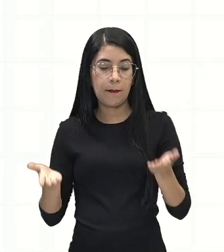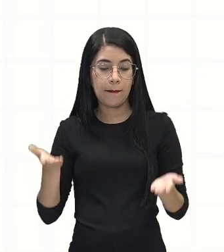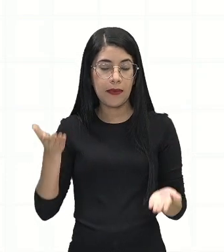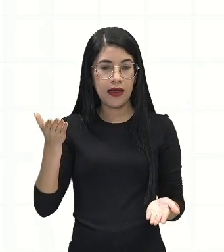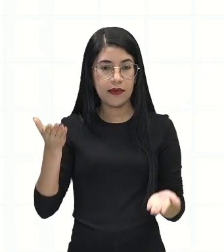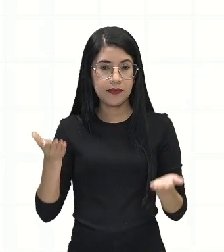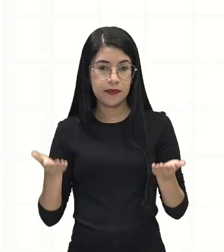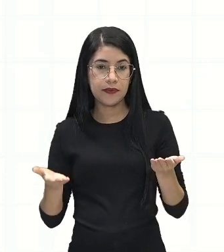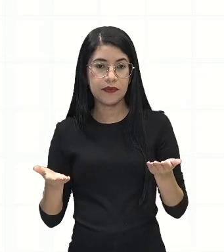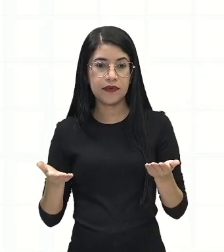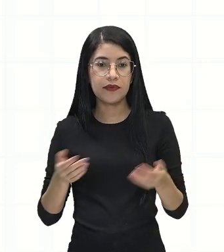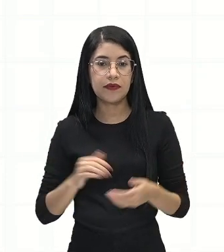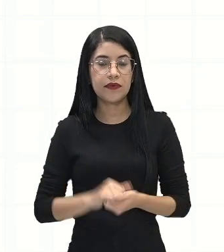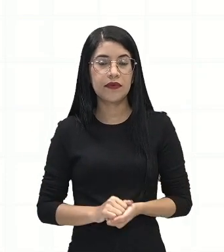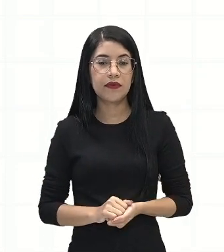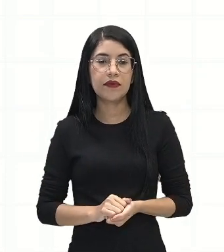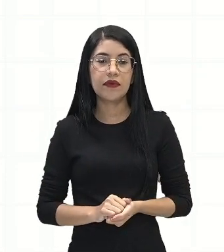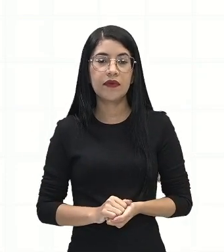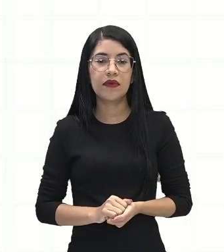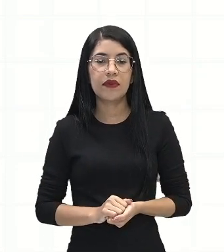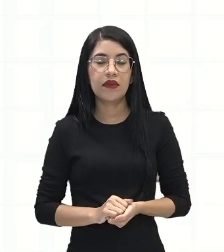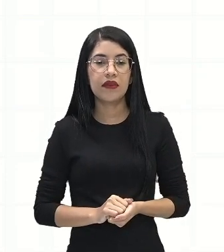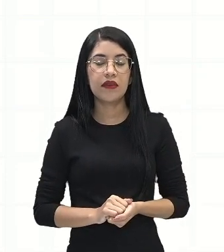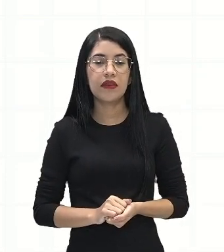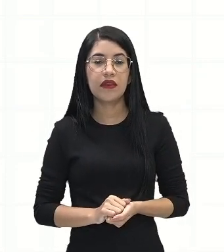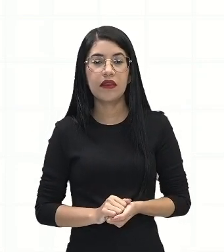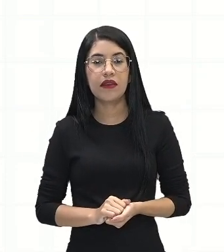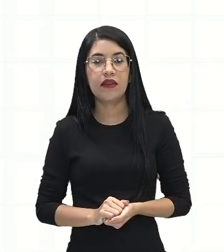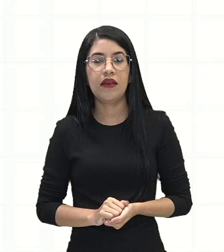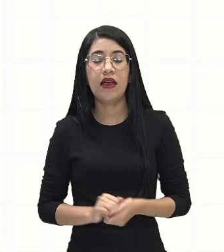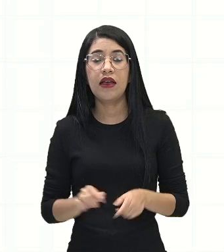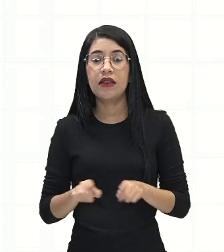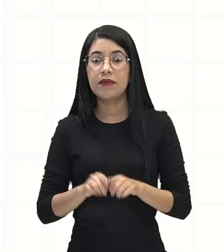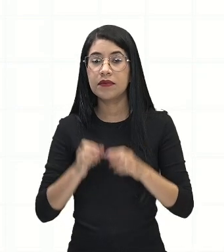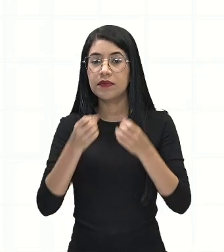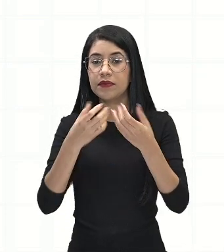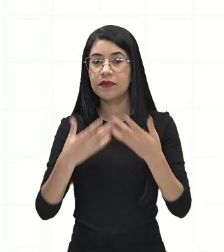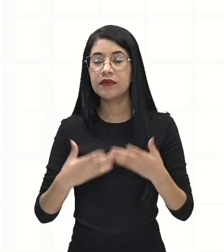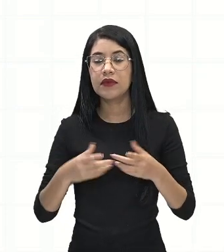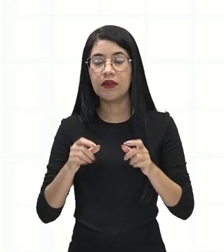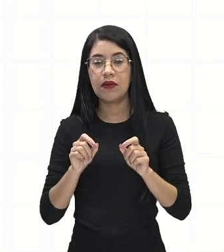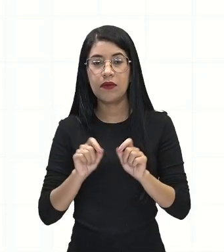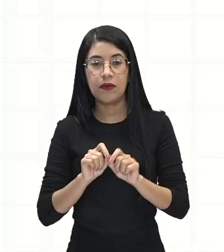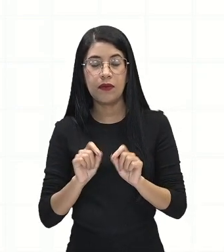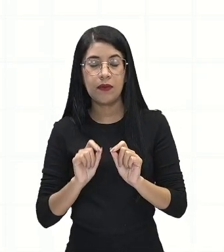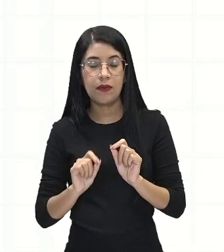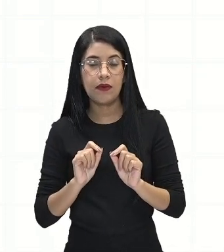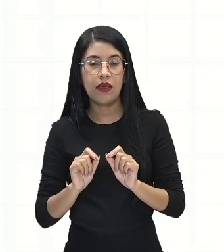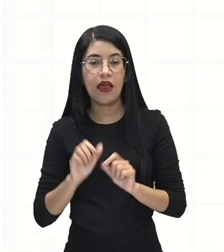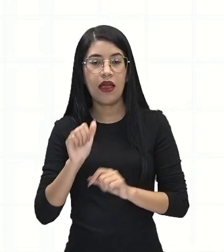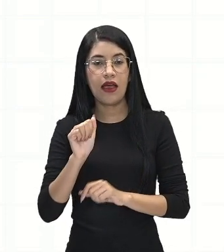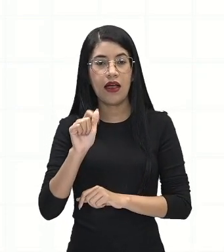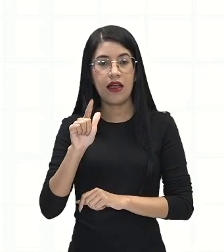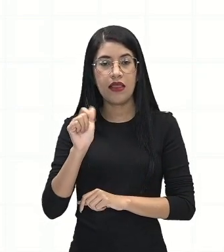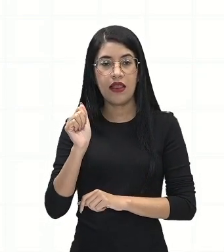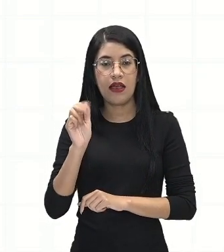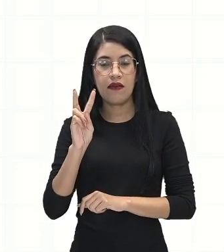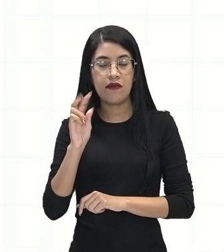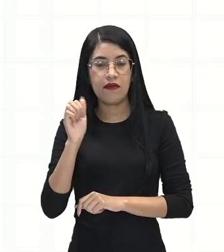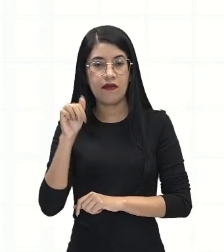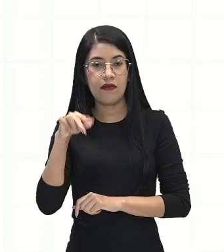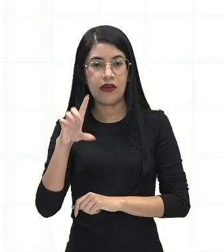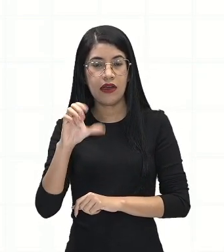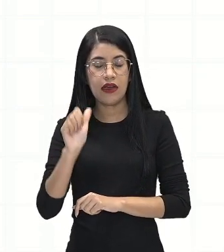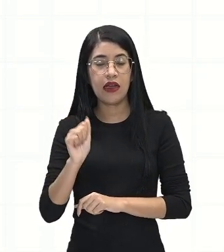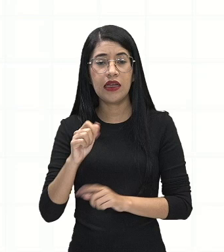força resistente, certo? A gente falou aí um pouquinho, né, sobre alavanca e a gente vai ver agora que existem